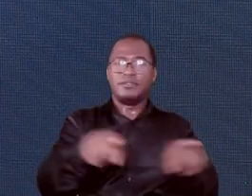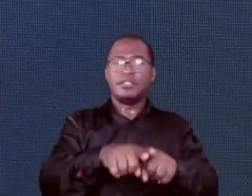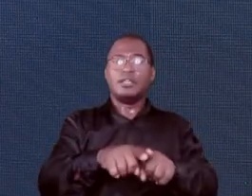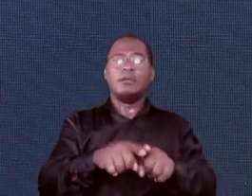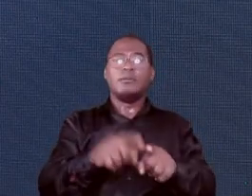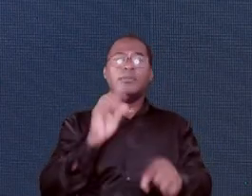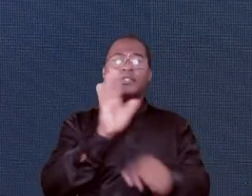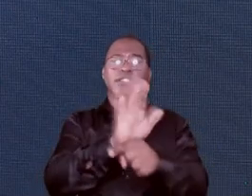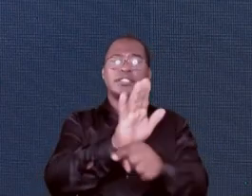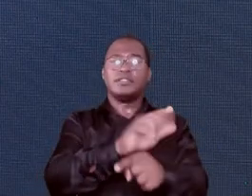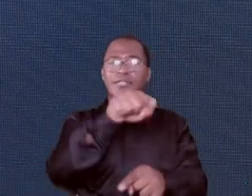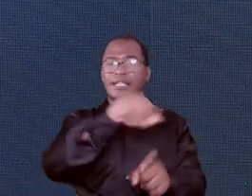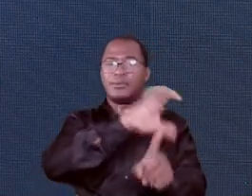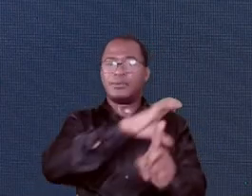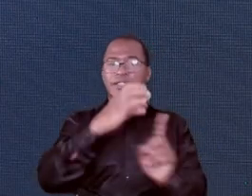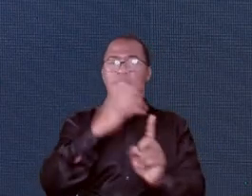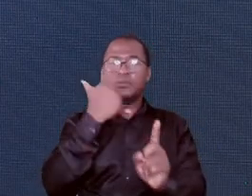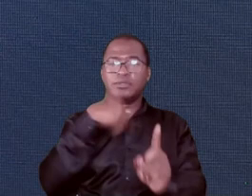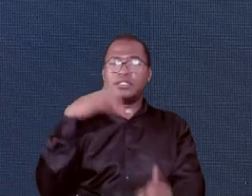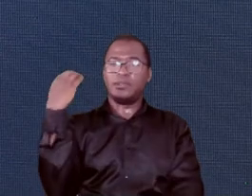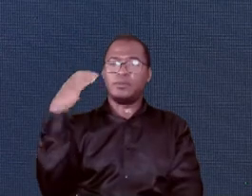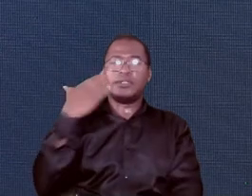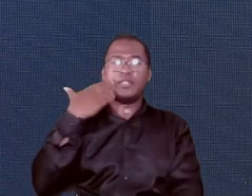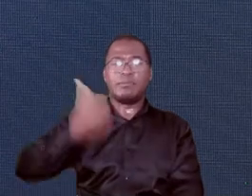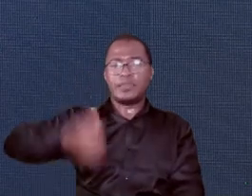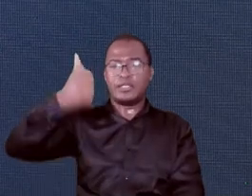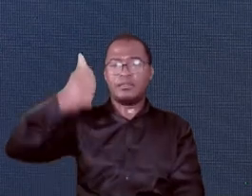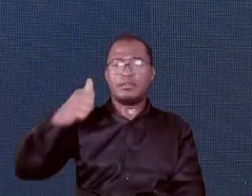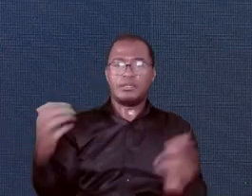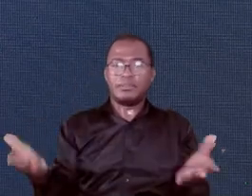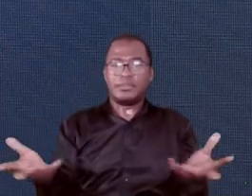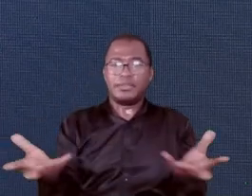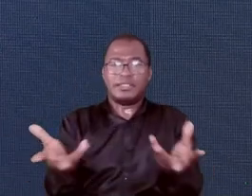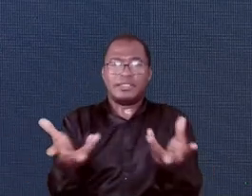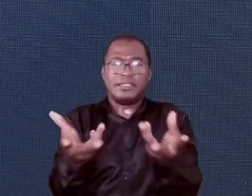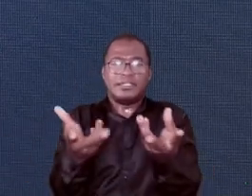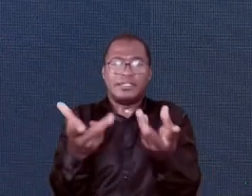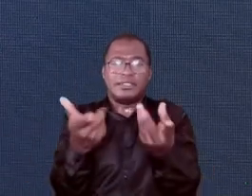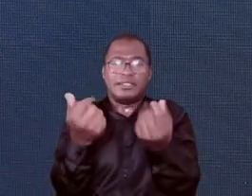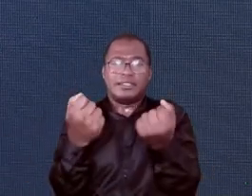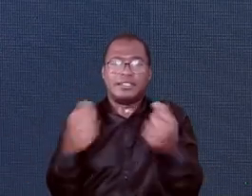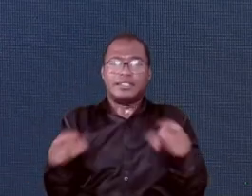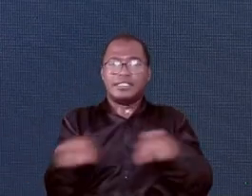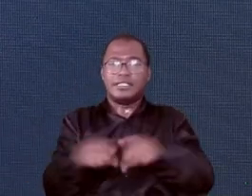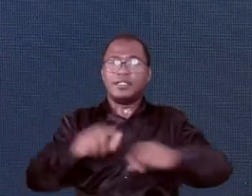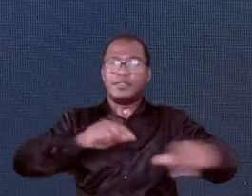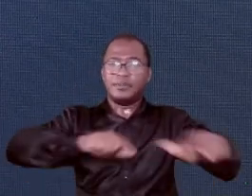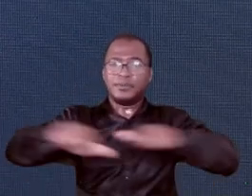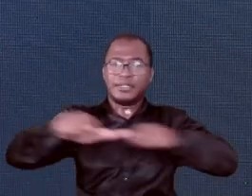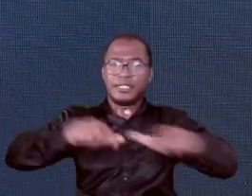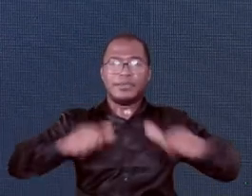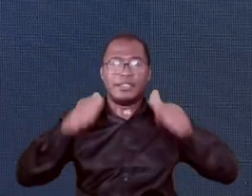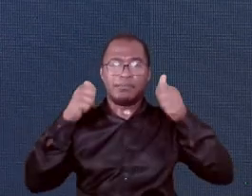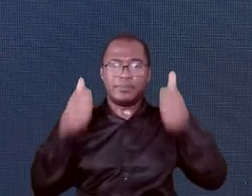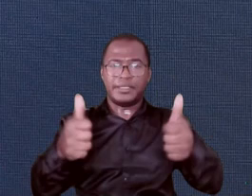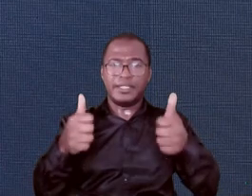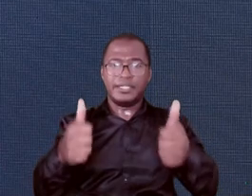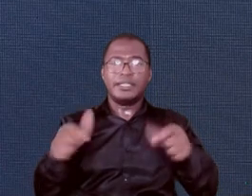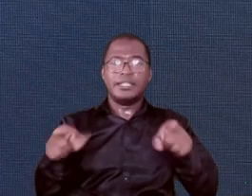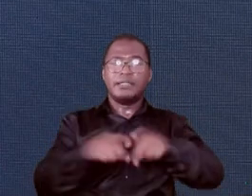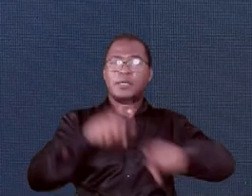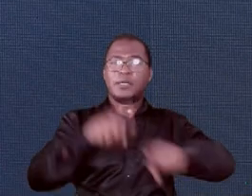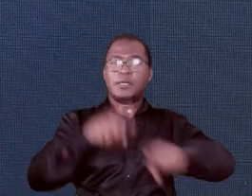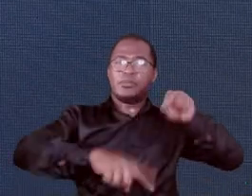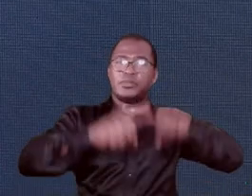você consegue conseguir um crédito melhor qualidade você consegue prestar o melhor serviço e oferecer o melhor produto financeiro